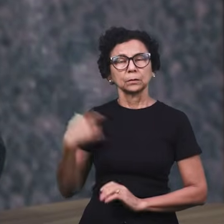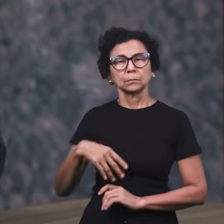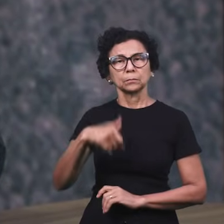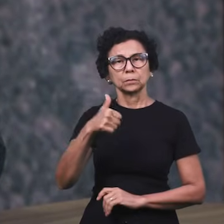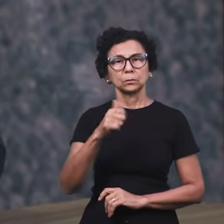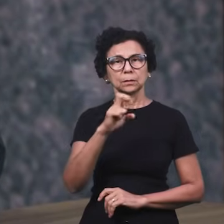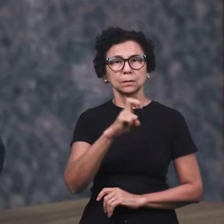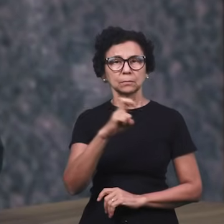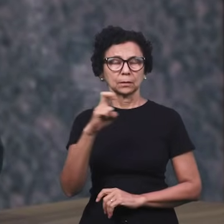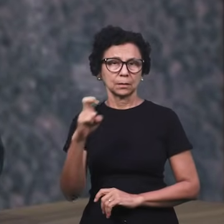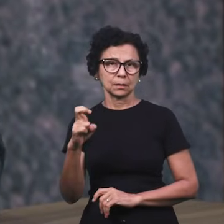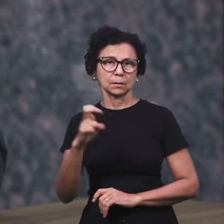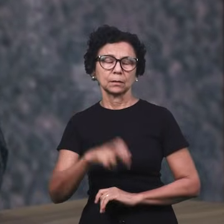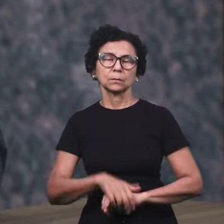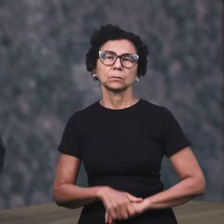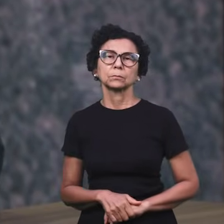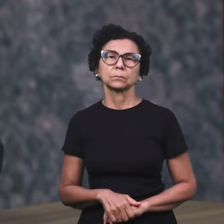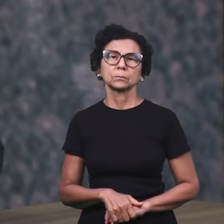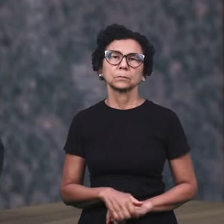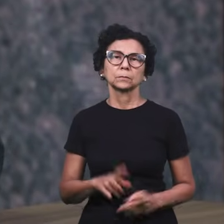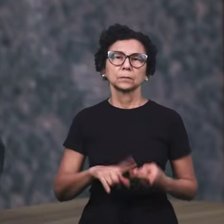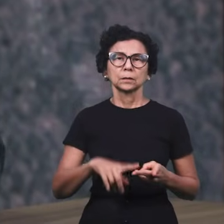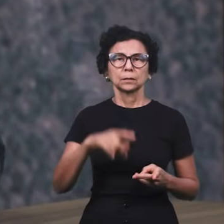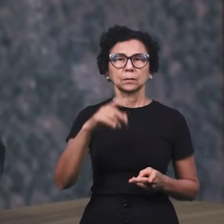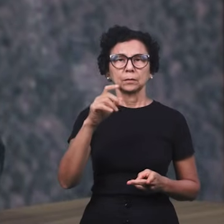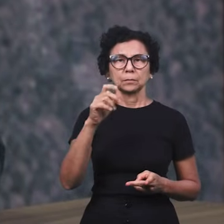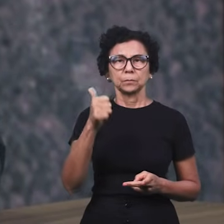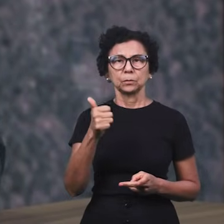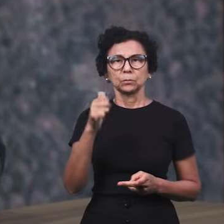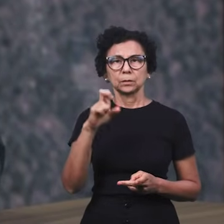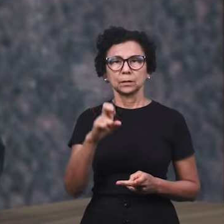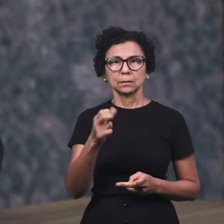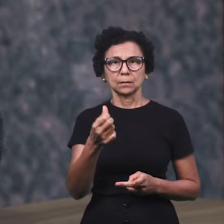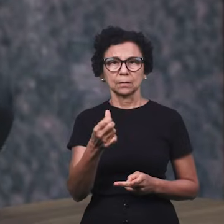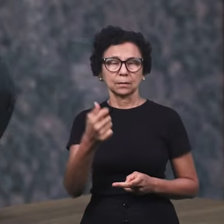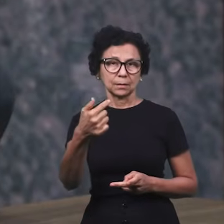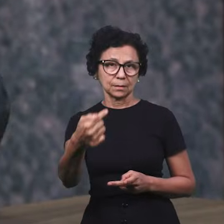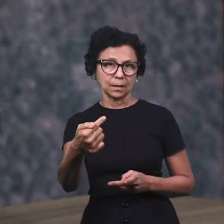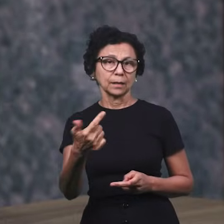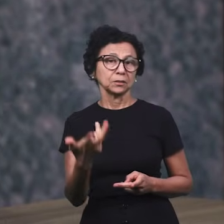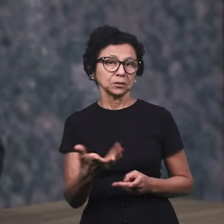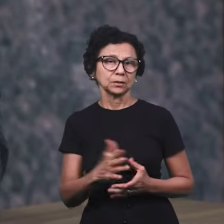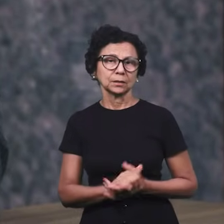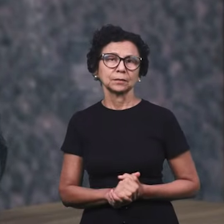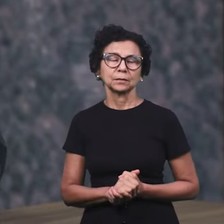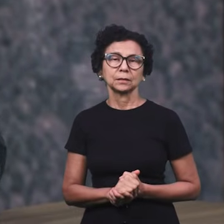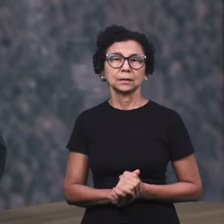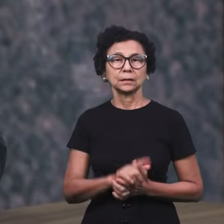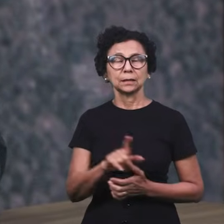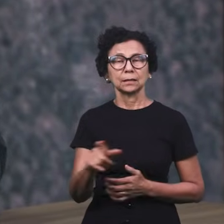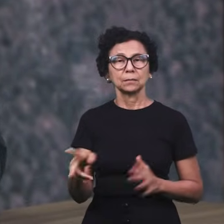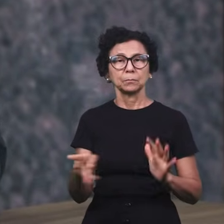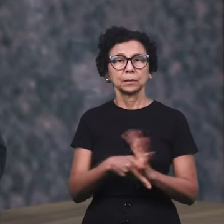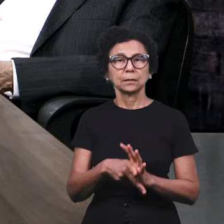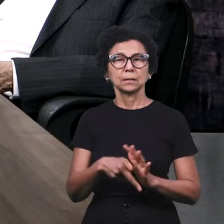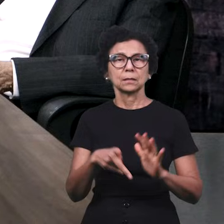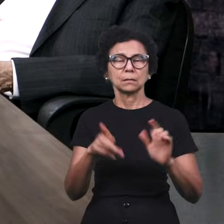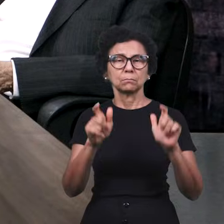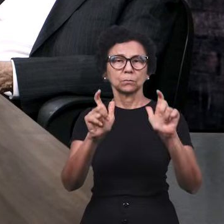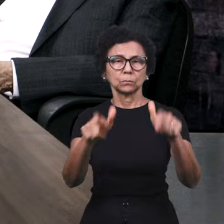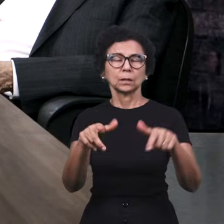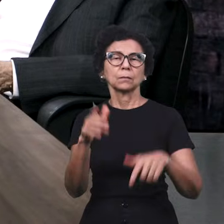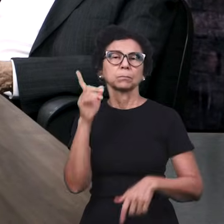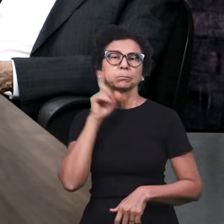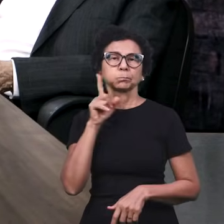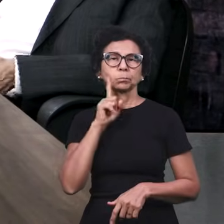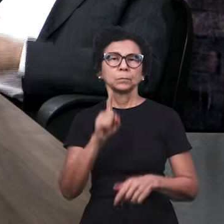aqui entre 1555 e 1567. Então, portanto, antes, dos Estados Unidos. Pastor